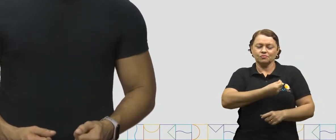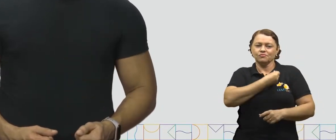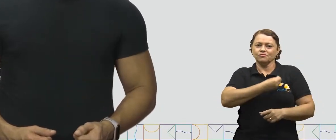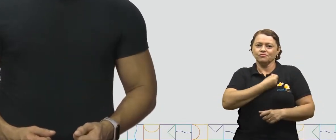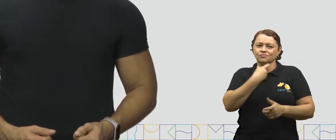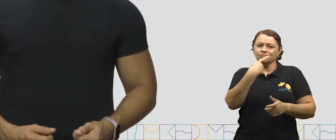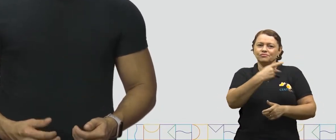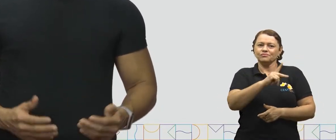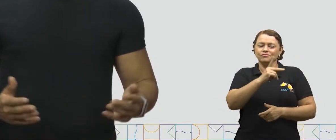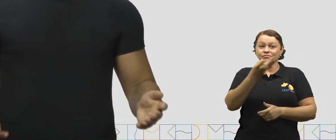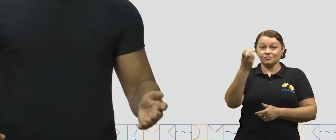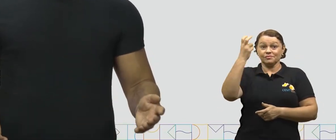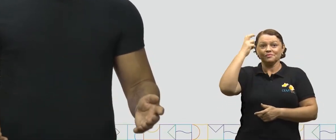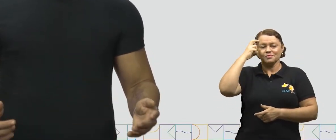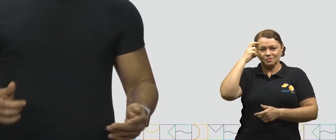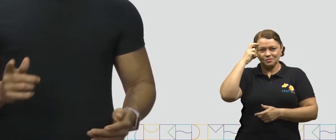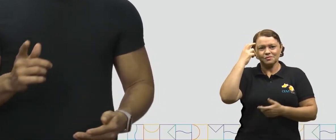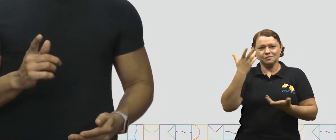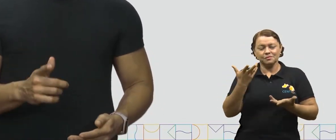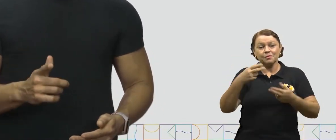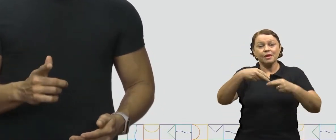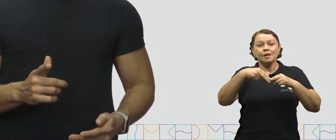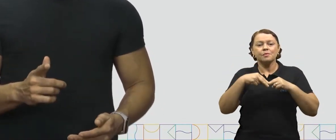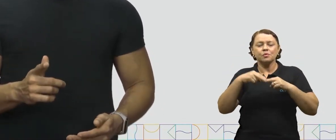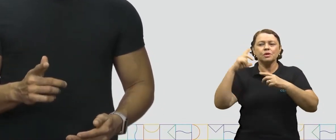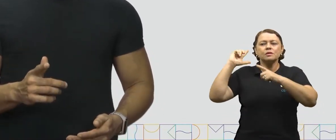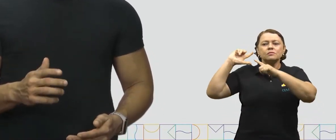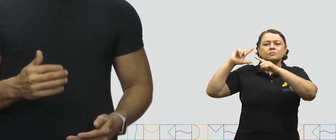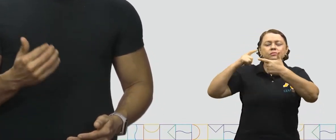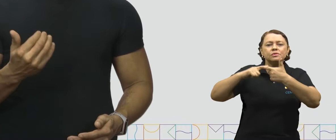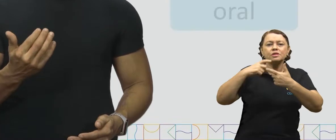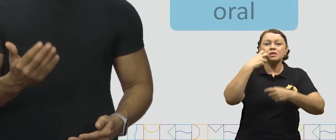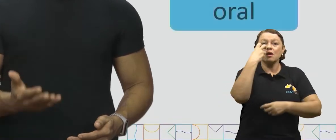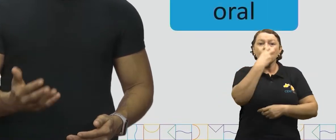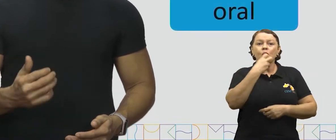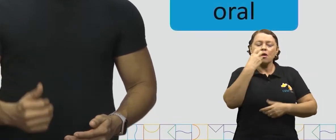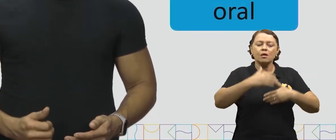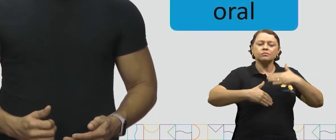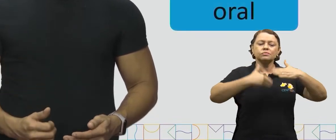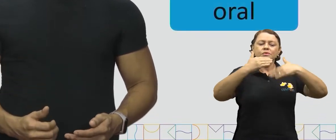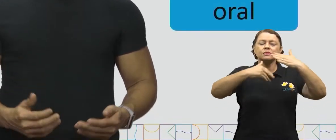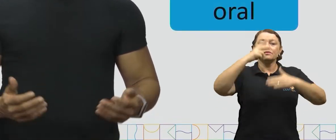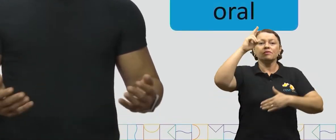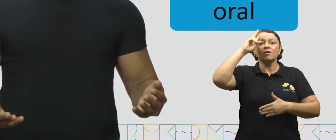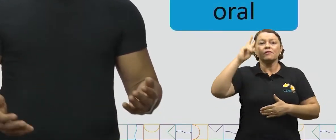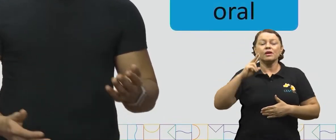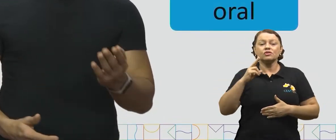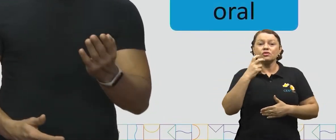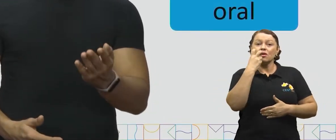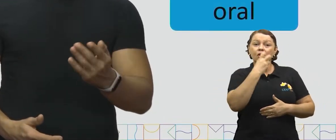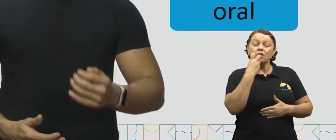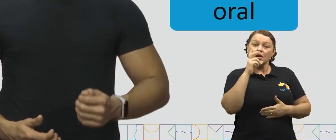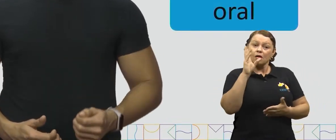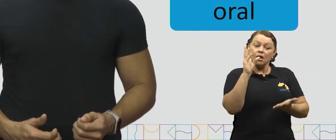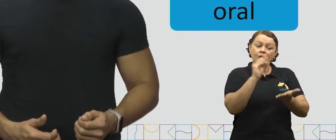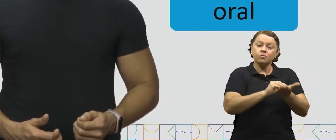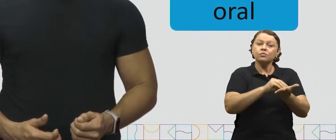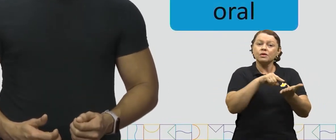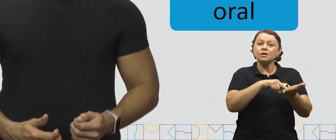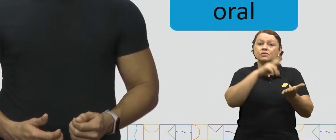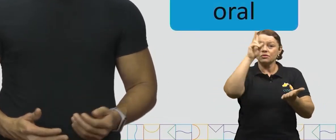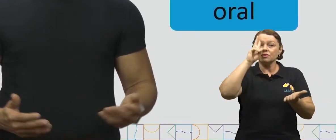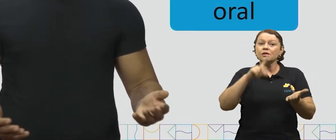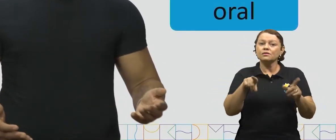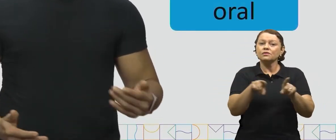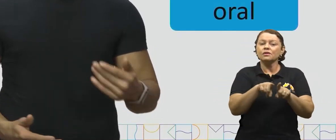sua cultura. Dessa forma, a tradição oral desenvolve a história oral, que é uma forma de registro da história